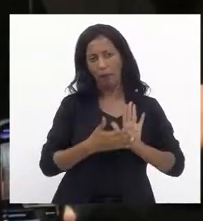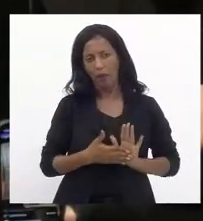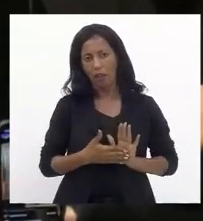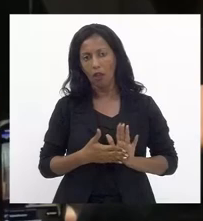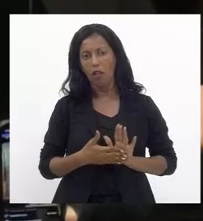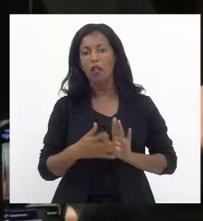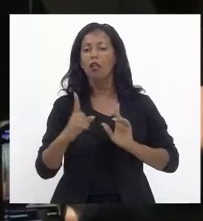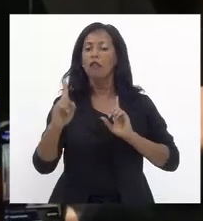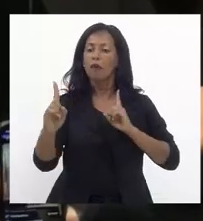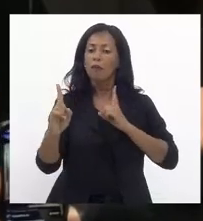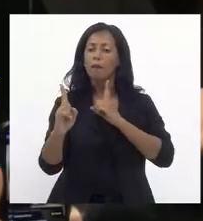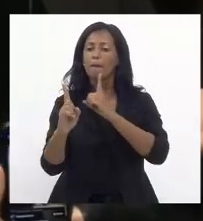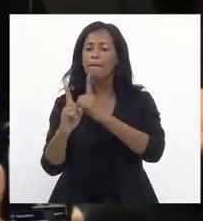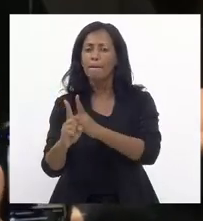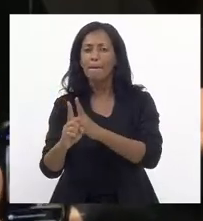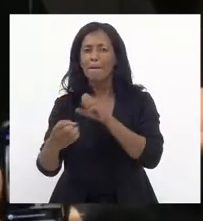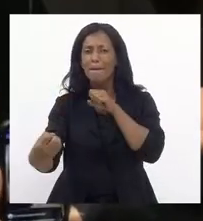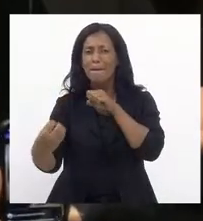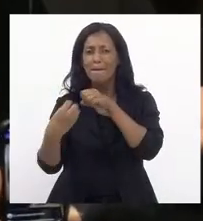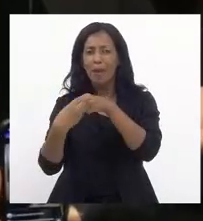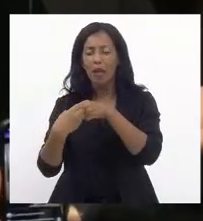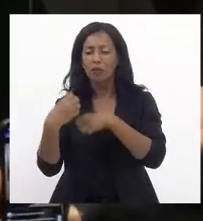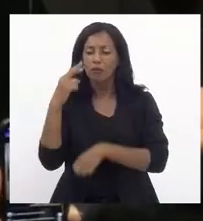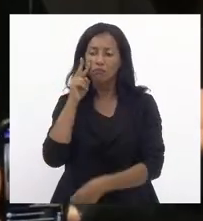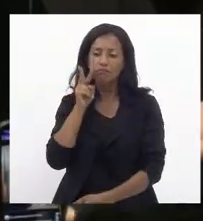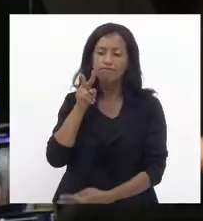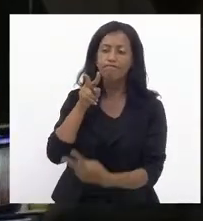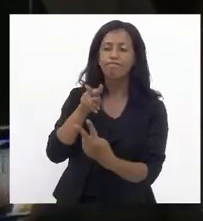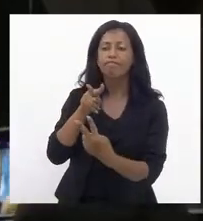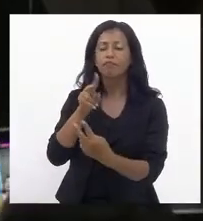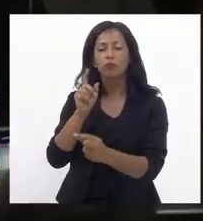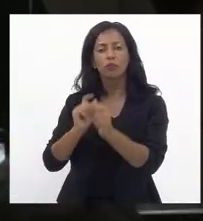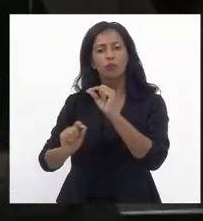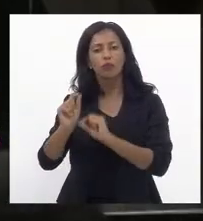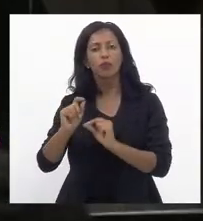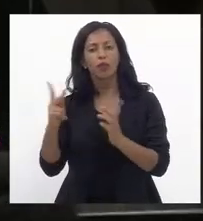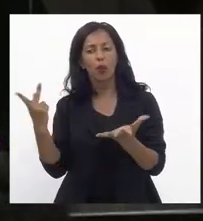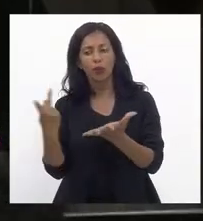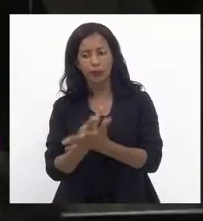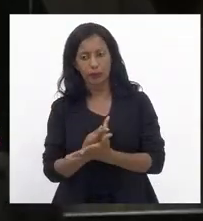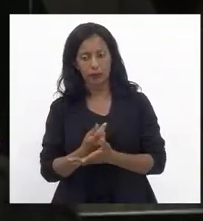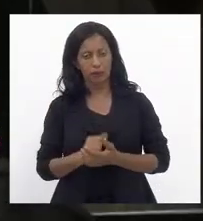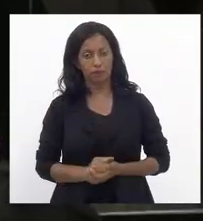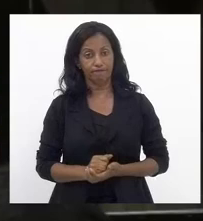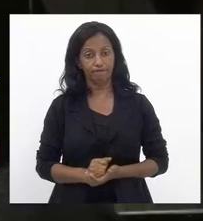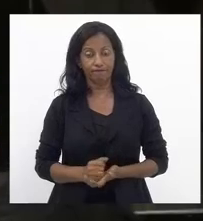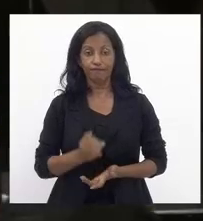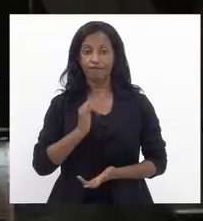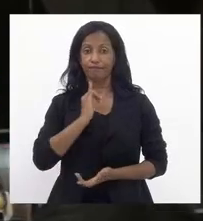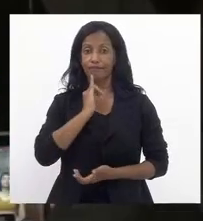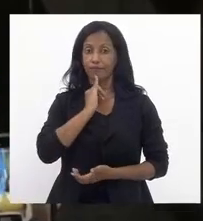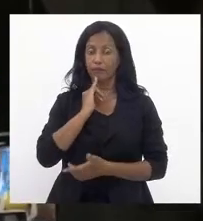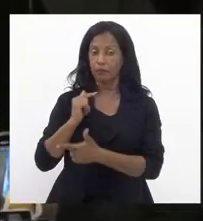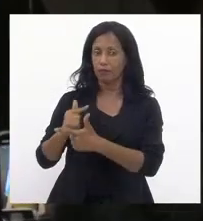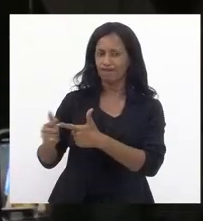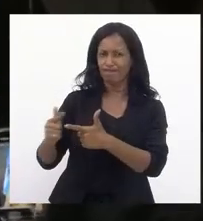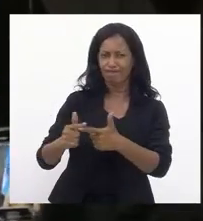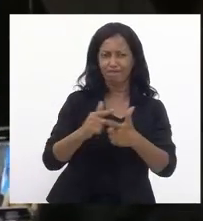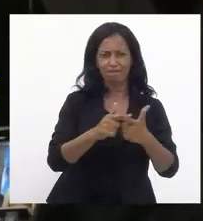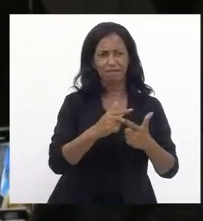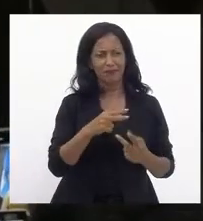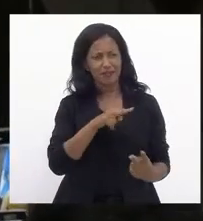de perto, com seus próprios olhos, ver o que está acontecendo. Infelizmente, a situação que nós